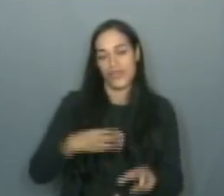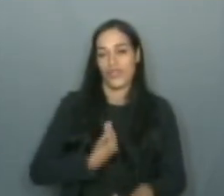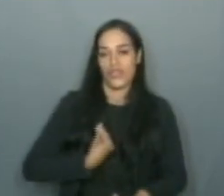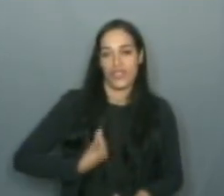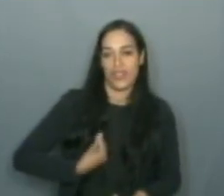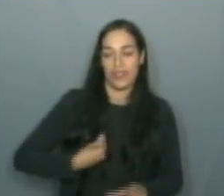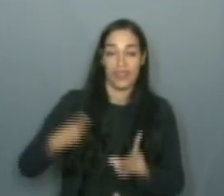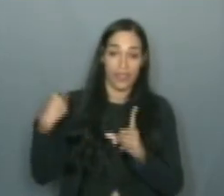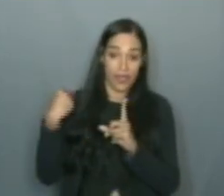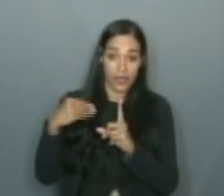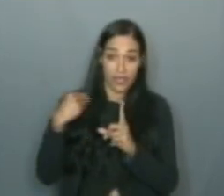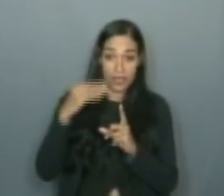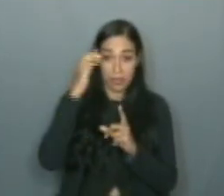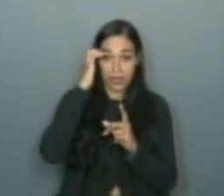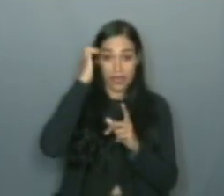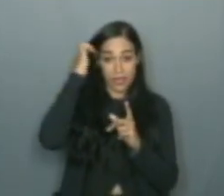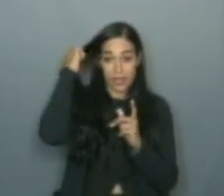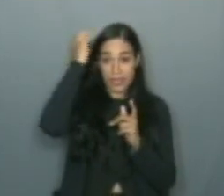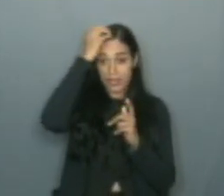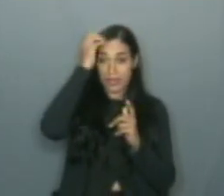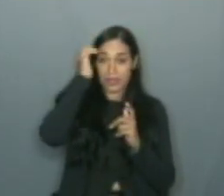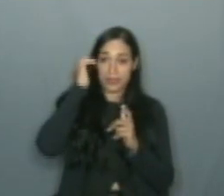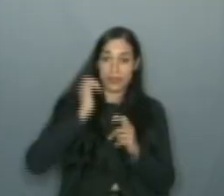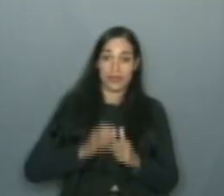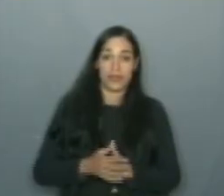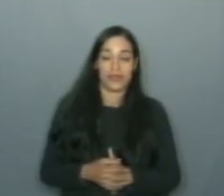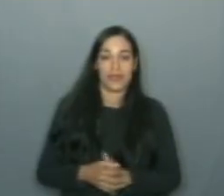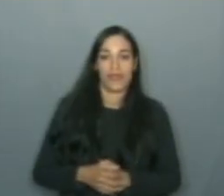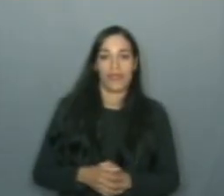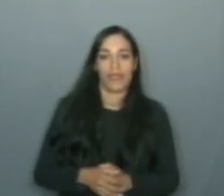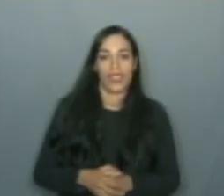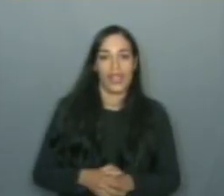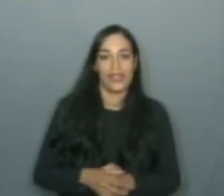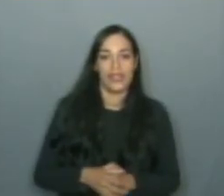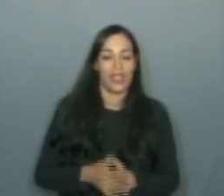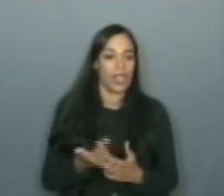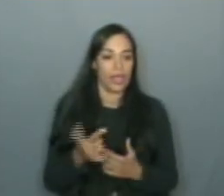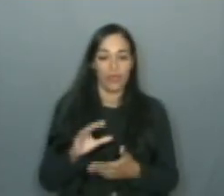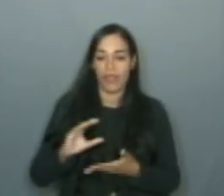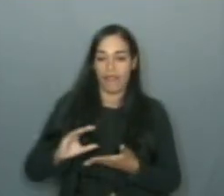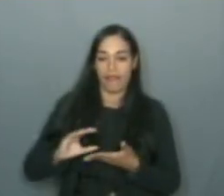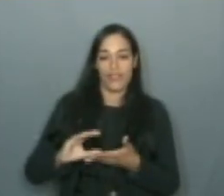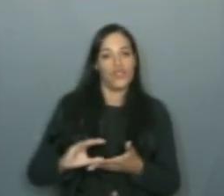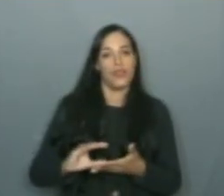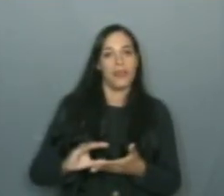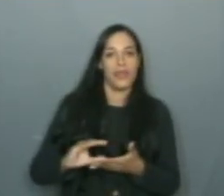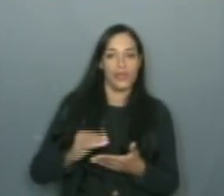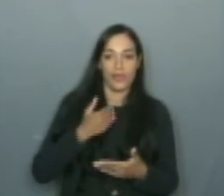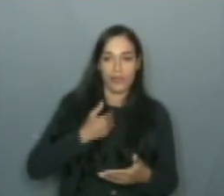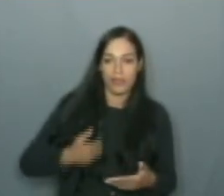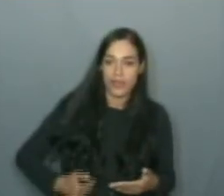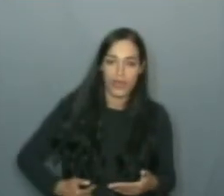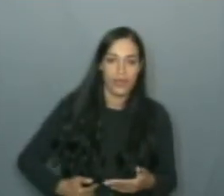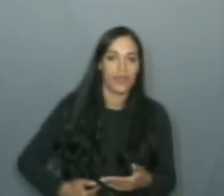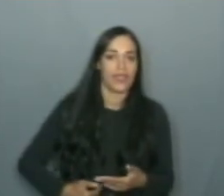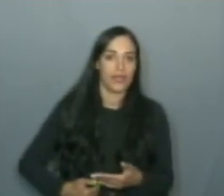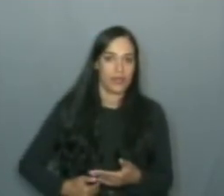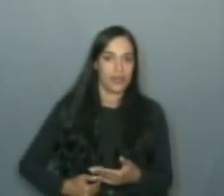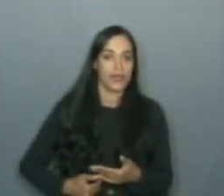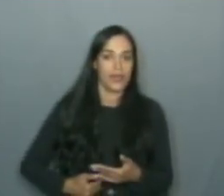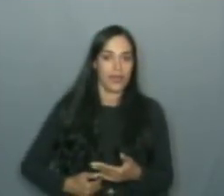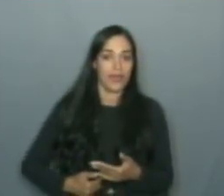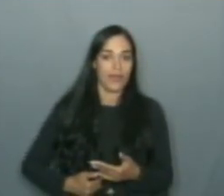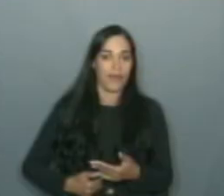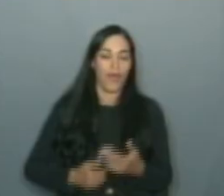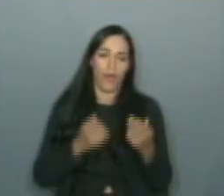de rua. E diga-se de passagem, não há investimento por parte do poder público, que poderia, como